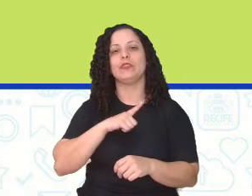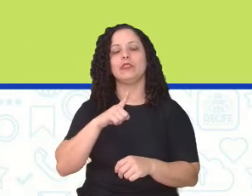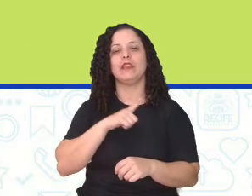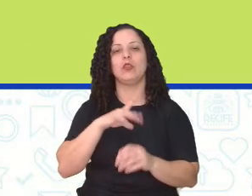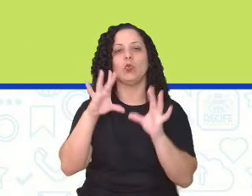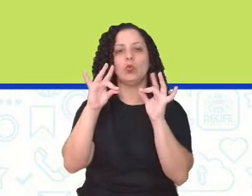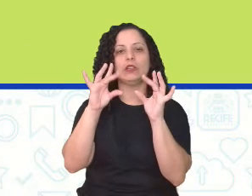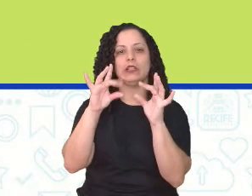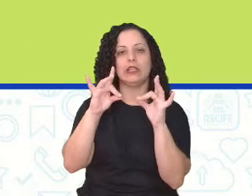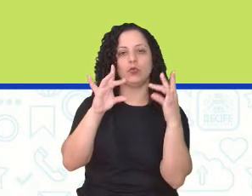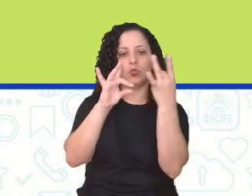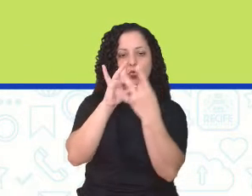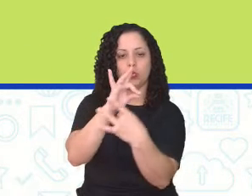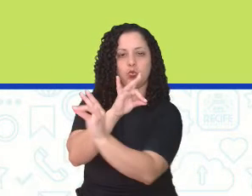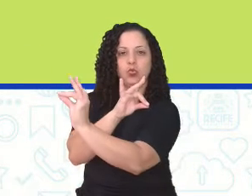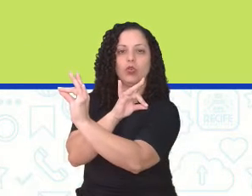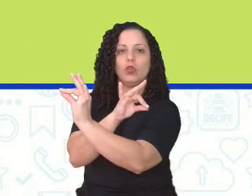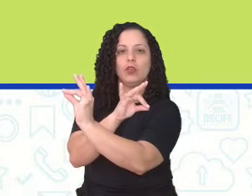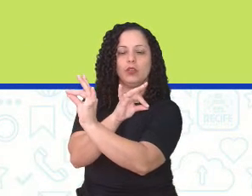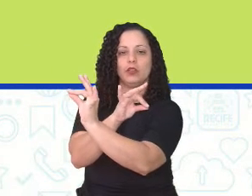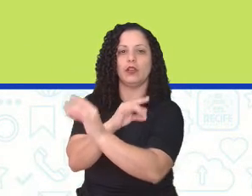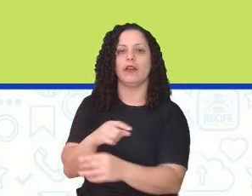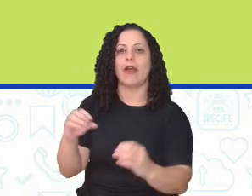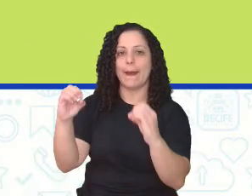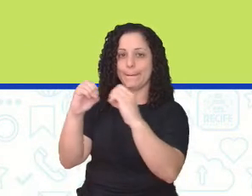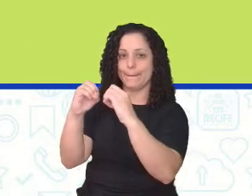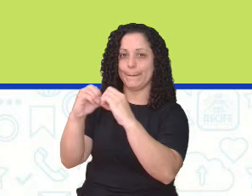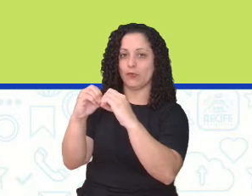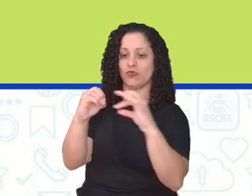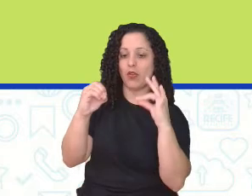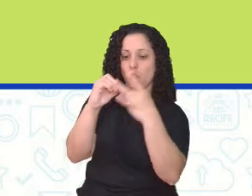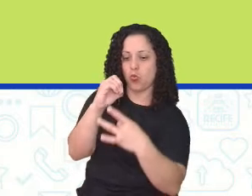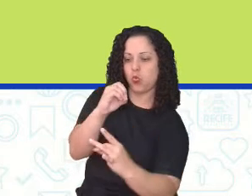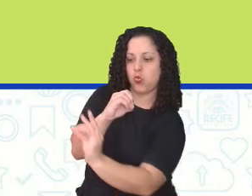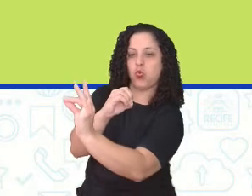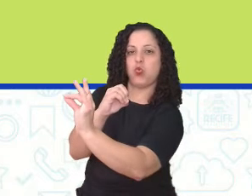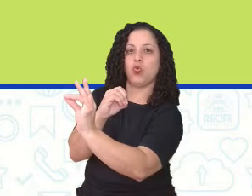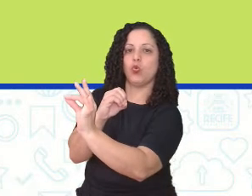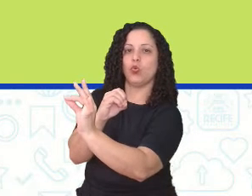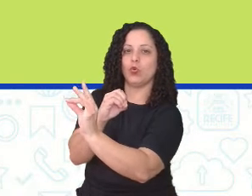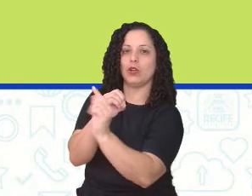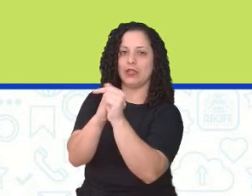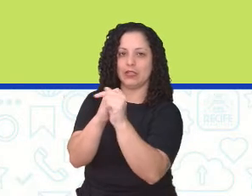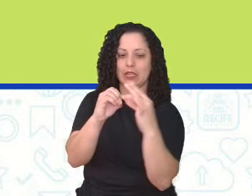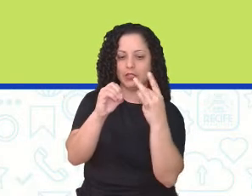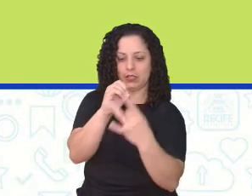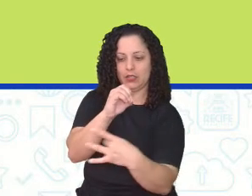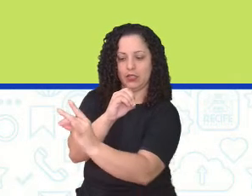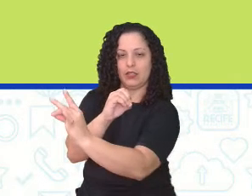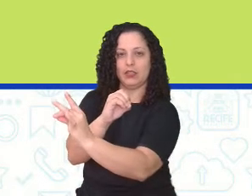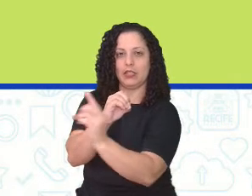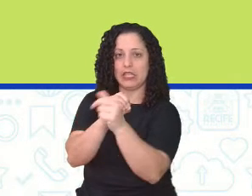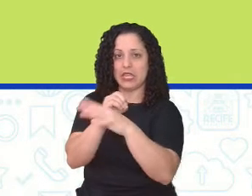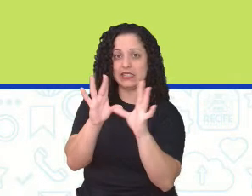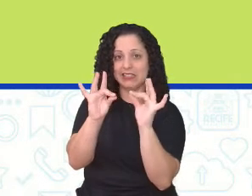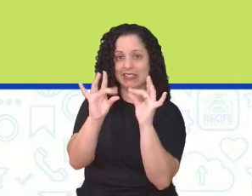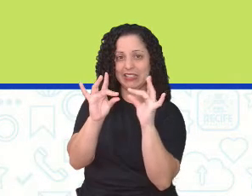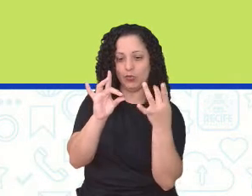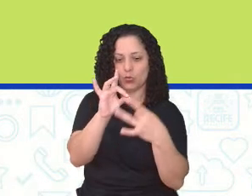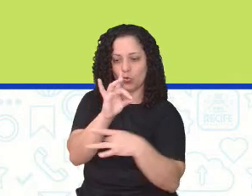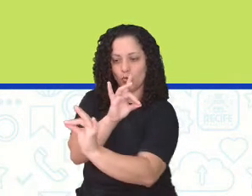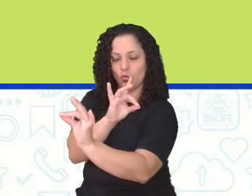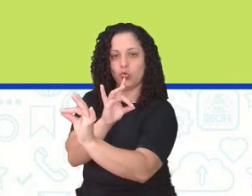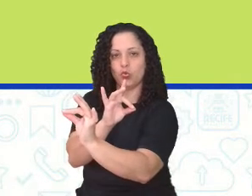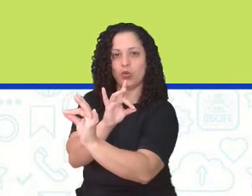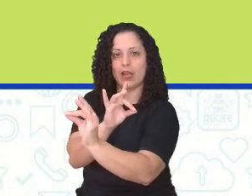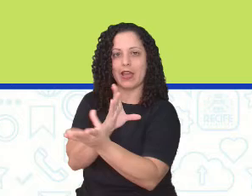seminal, vai atravessar a próstata e nele descarrega o líquido prostático. E esse líquido vai